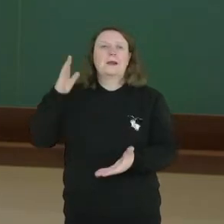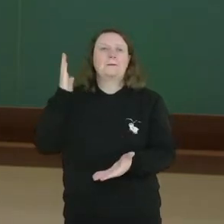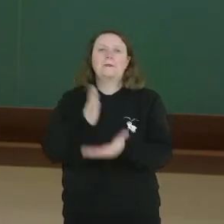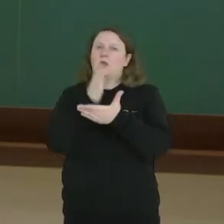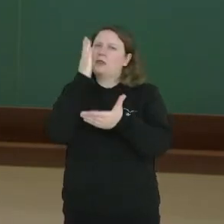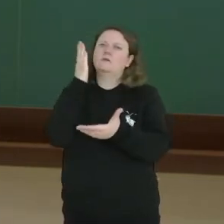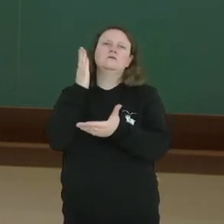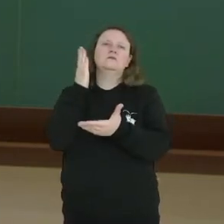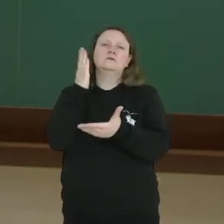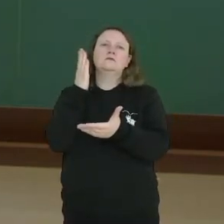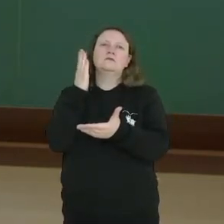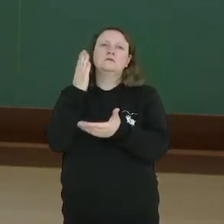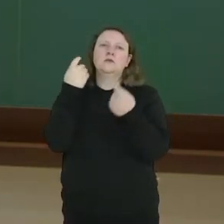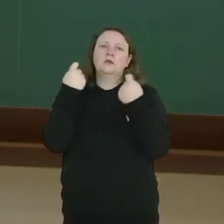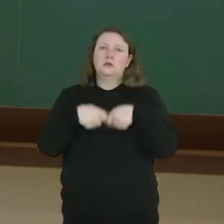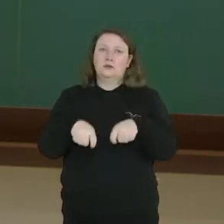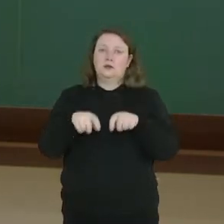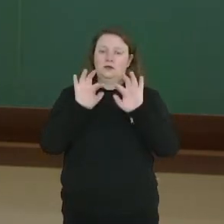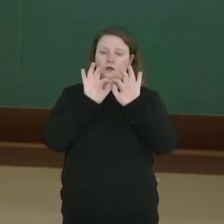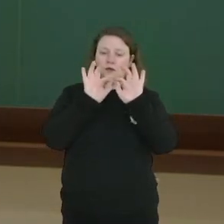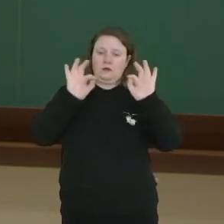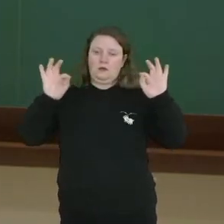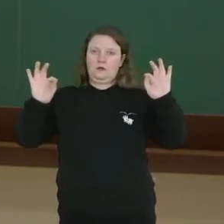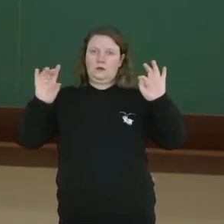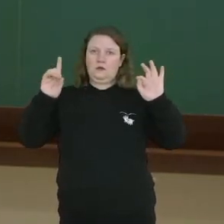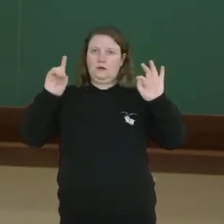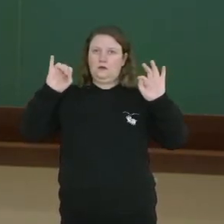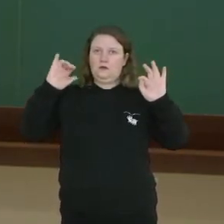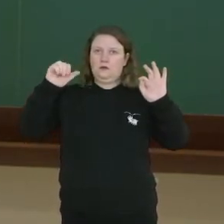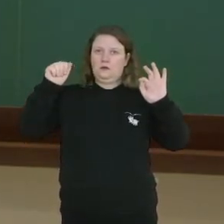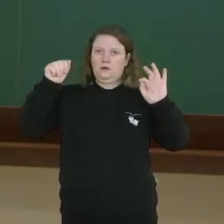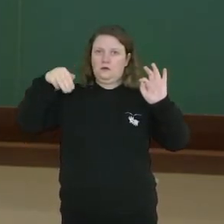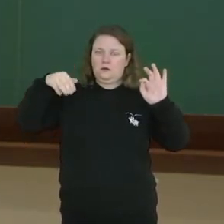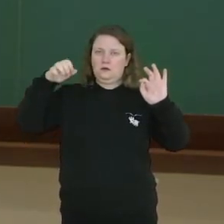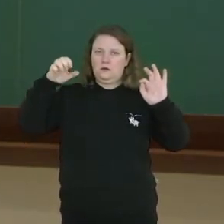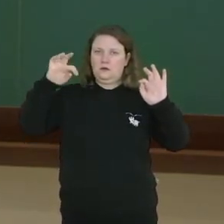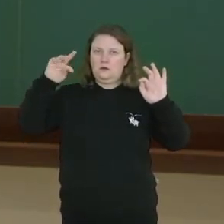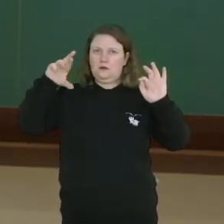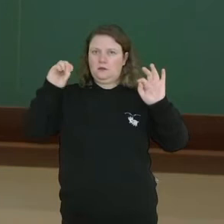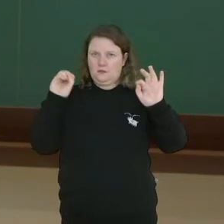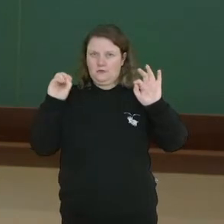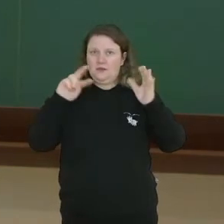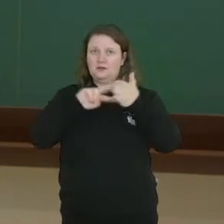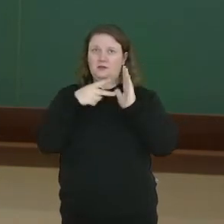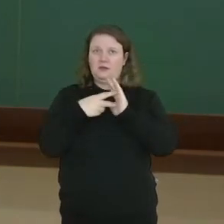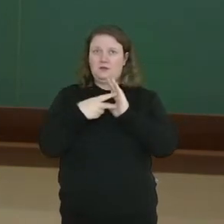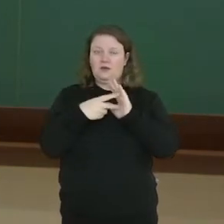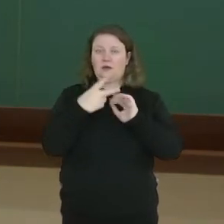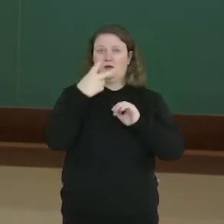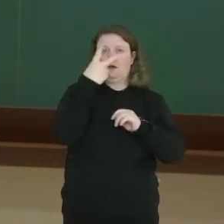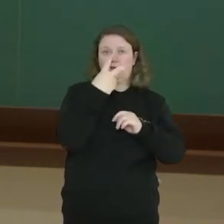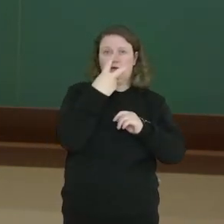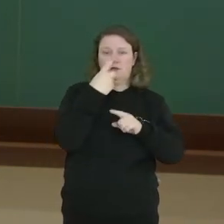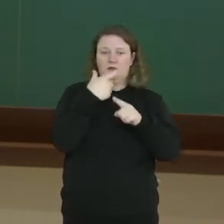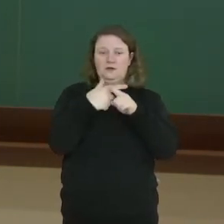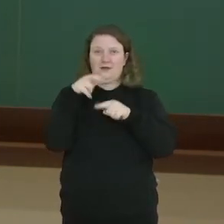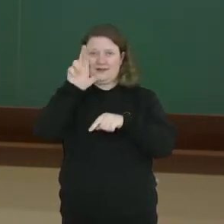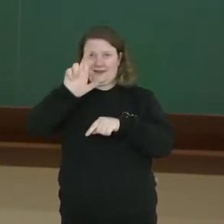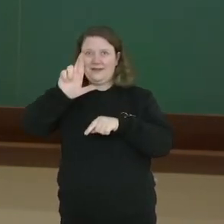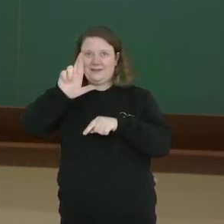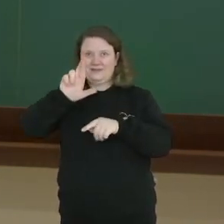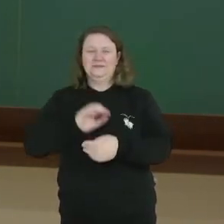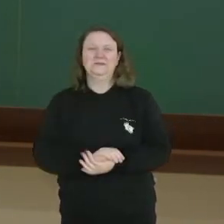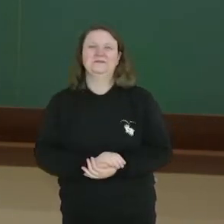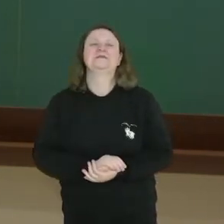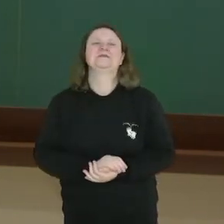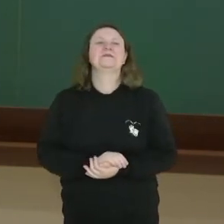centro. Então eu tenho o diâmetro. O diâmetro é dois raios, tá bom? Então alguns elementos aí dentro da circunferência para a gente poder